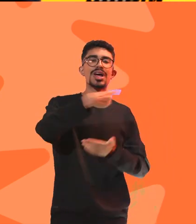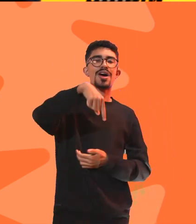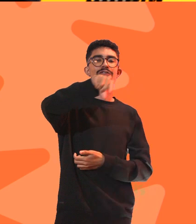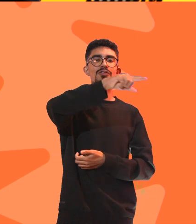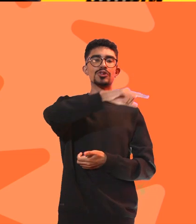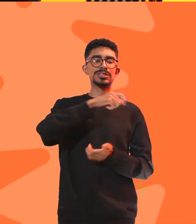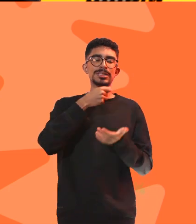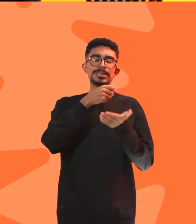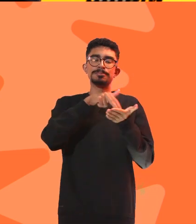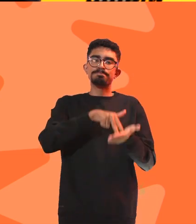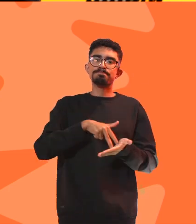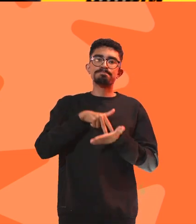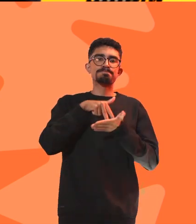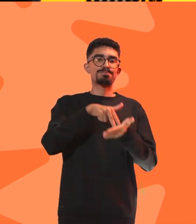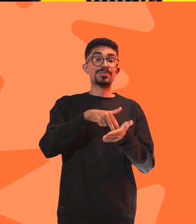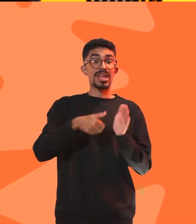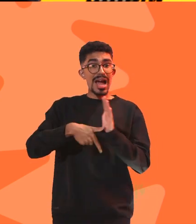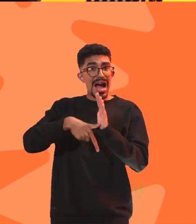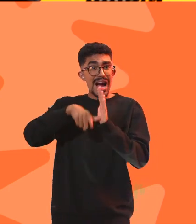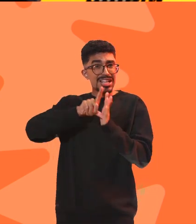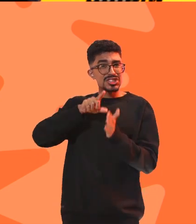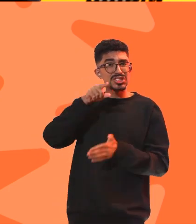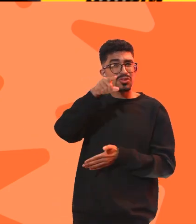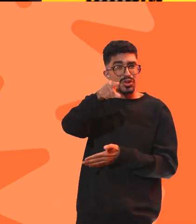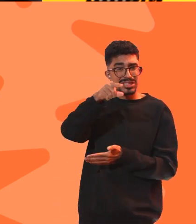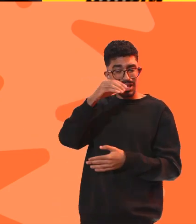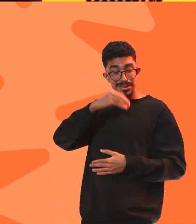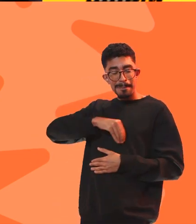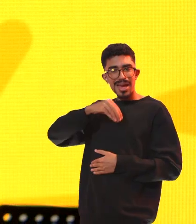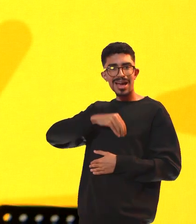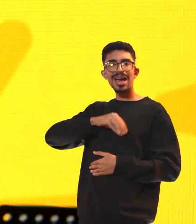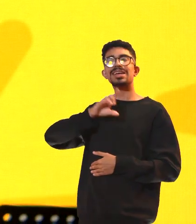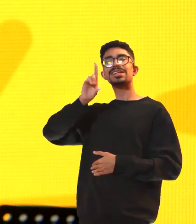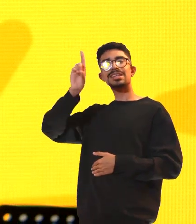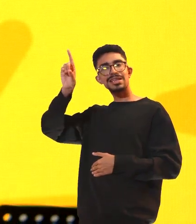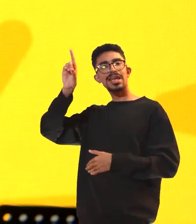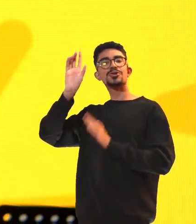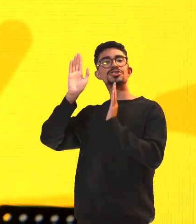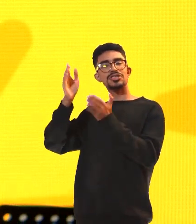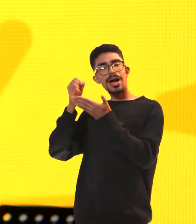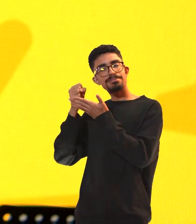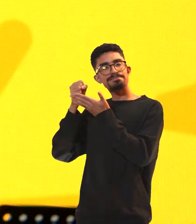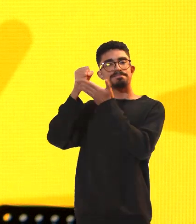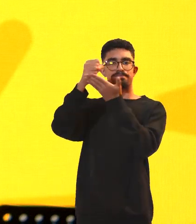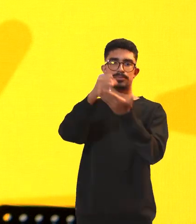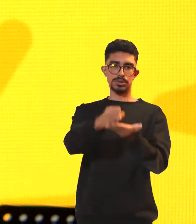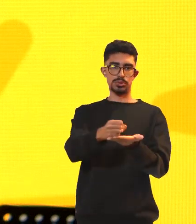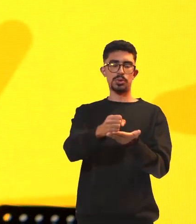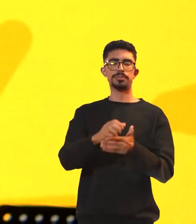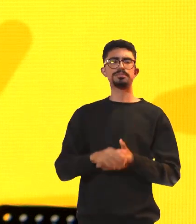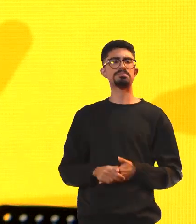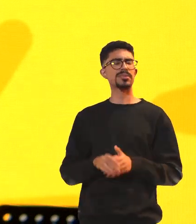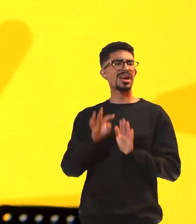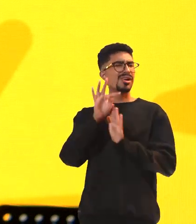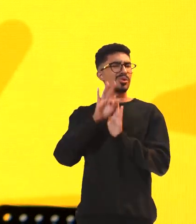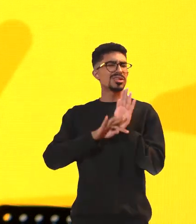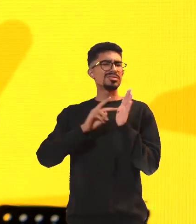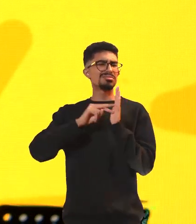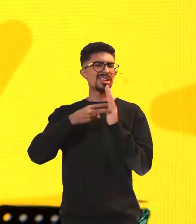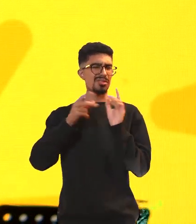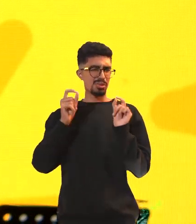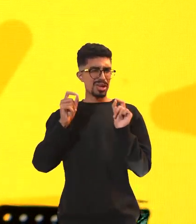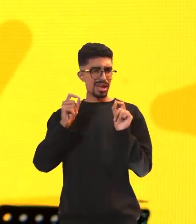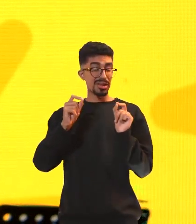Ele mesmo providenciará um escape para que possam suportar. O que esse texto está falando? Seremos